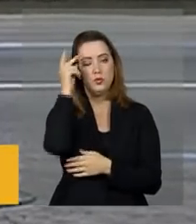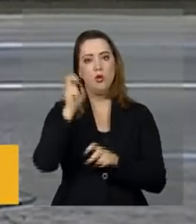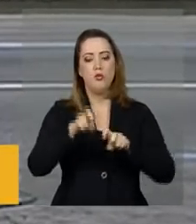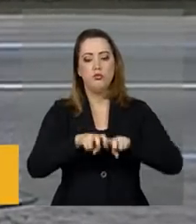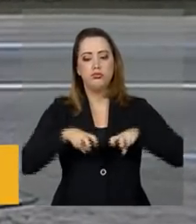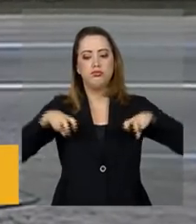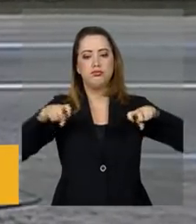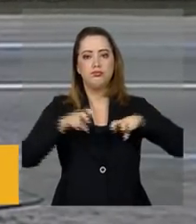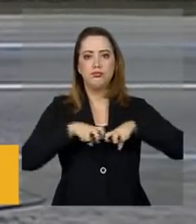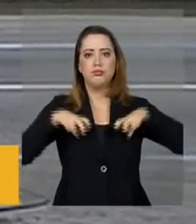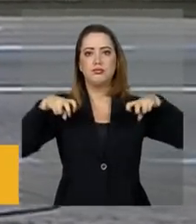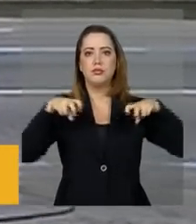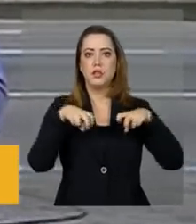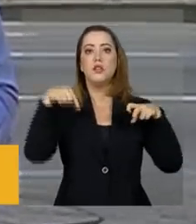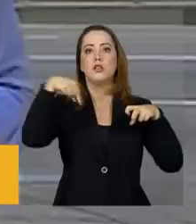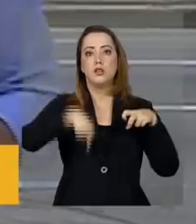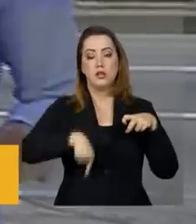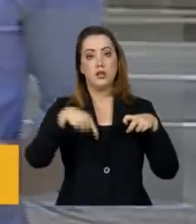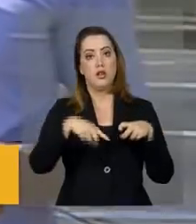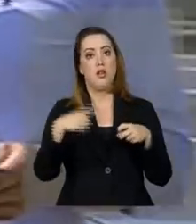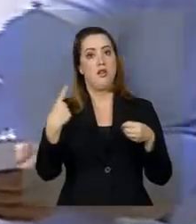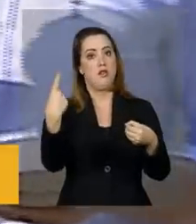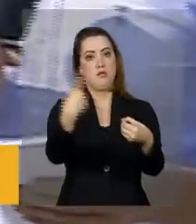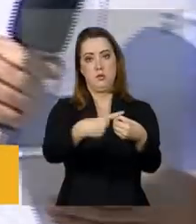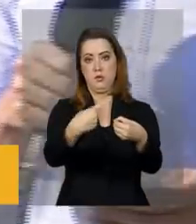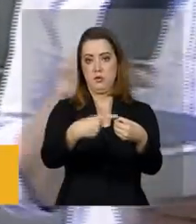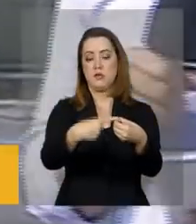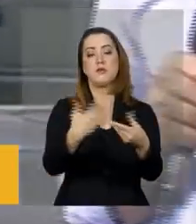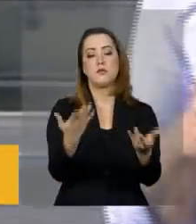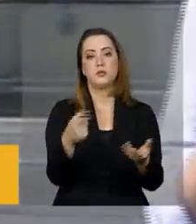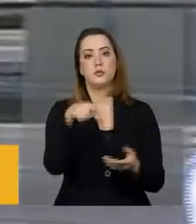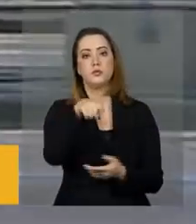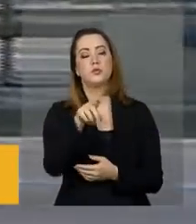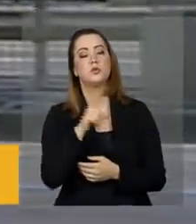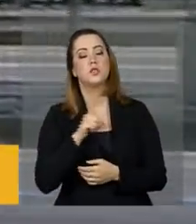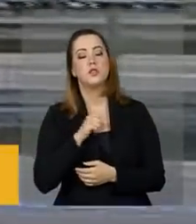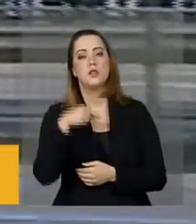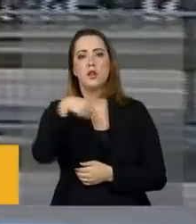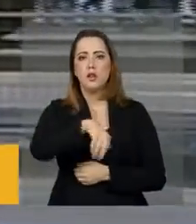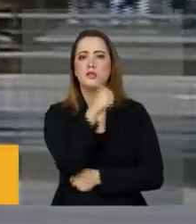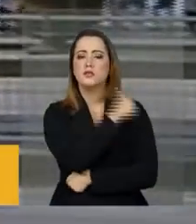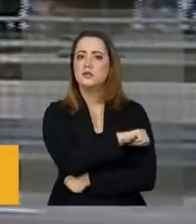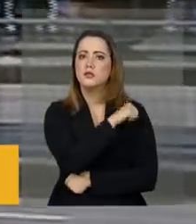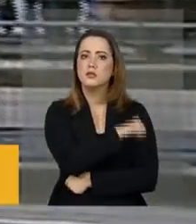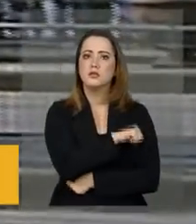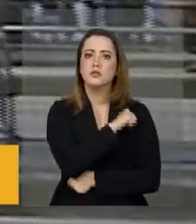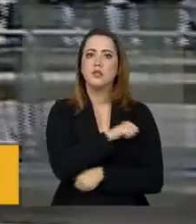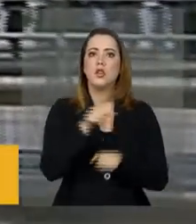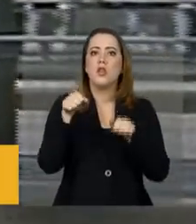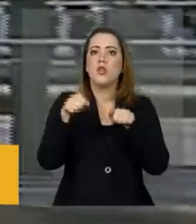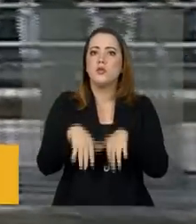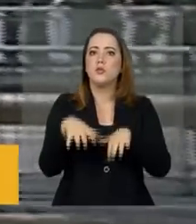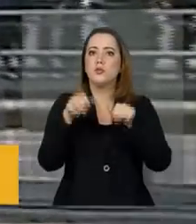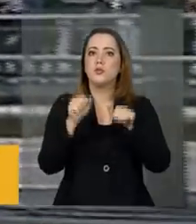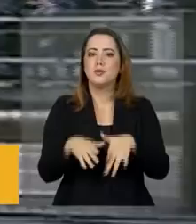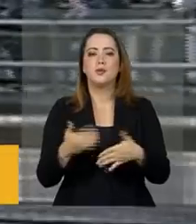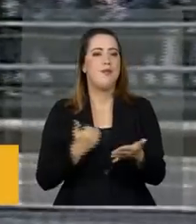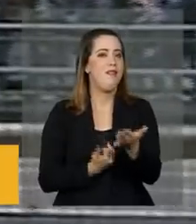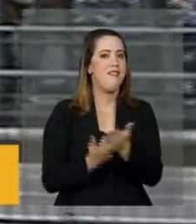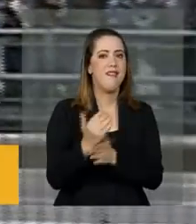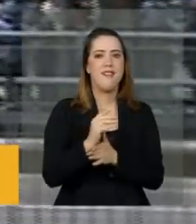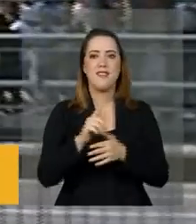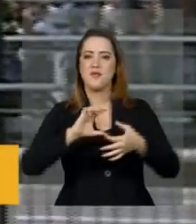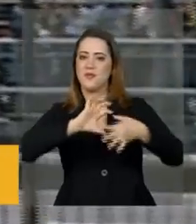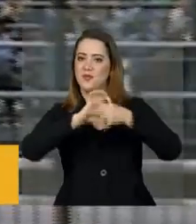na Avenida Getúlio Vargas, no centro da cidade. E como você disse, aqui no Rio, o desfile está no ritmo dos Jogos Olímpicos